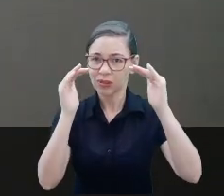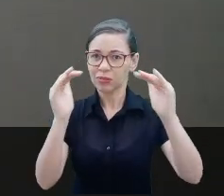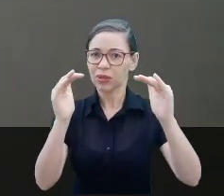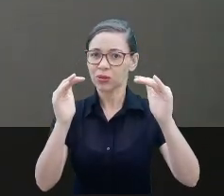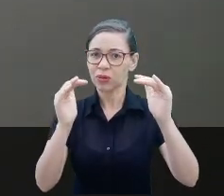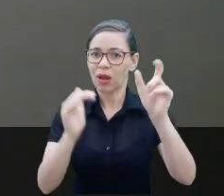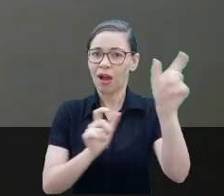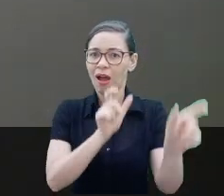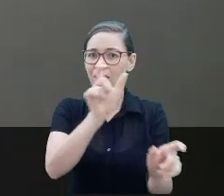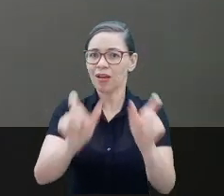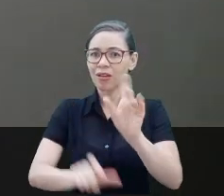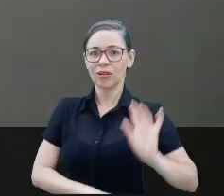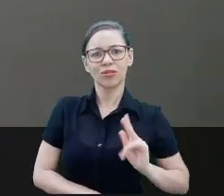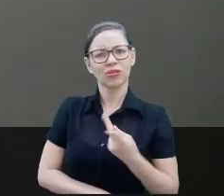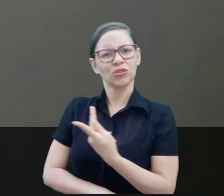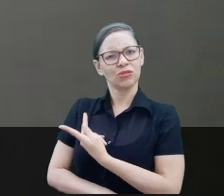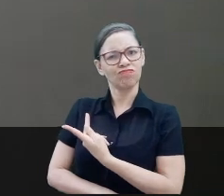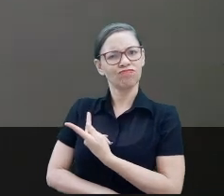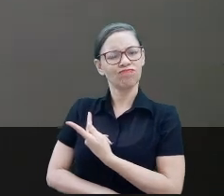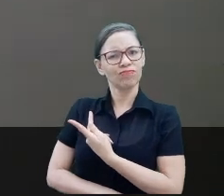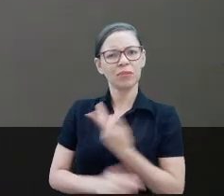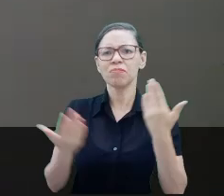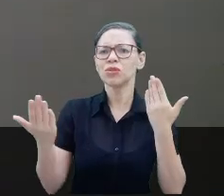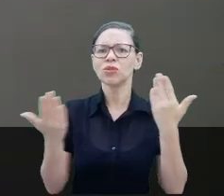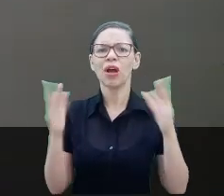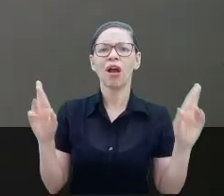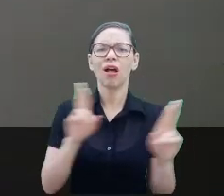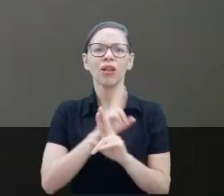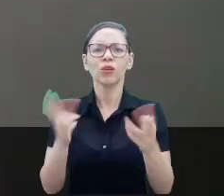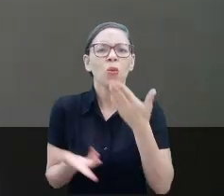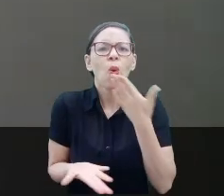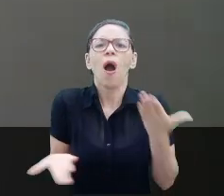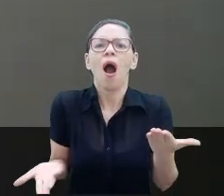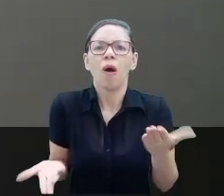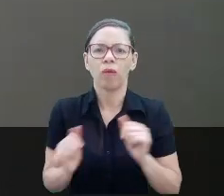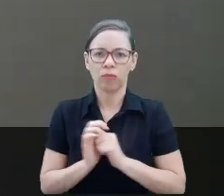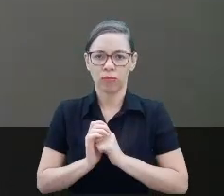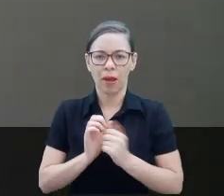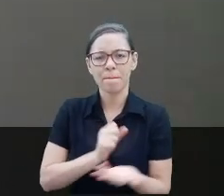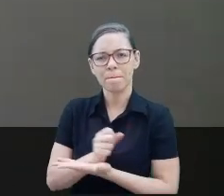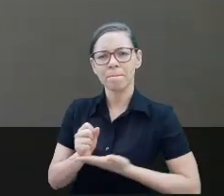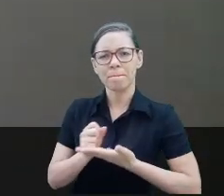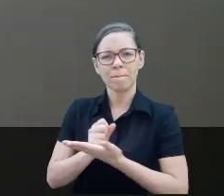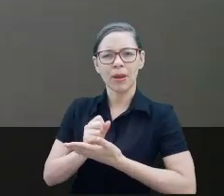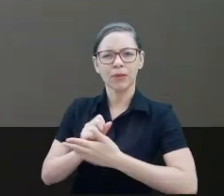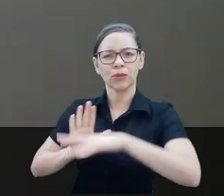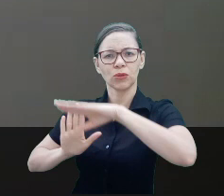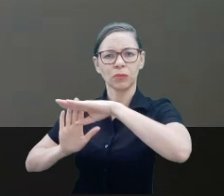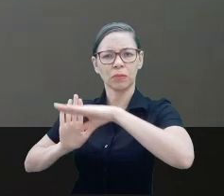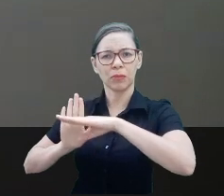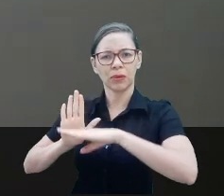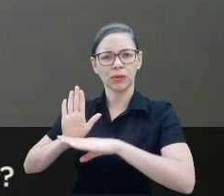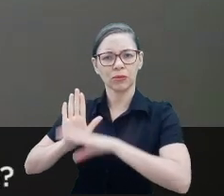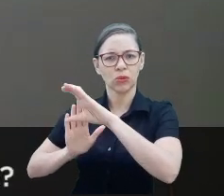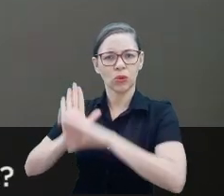pessoas trans, né? E o que é que a psicologia tem a ver com isso, né? Lembrando que nos nossos princípios fundamentais, né, do nosso código